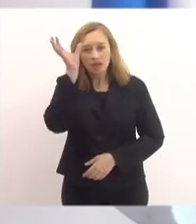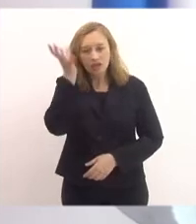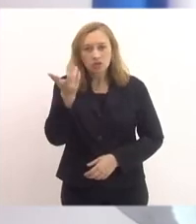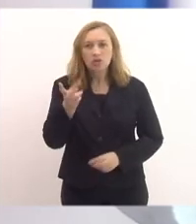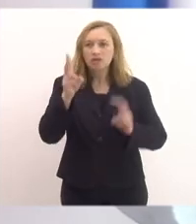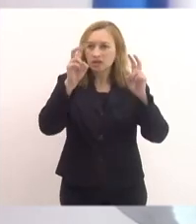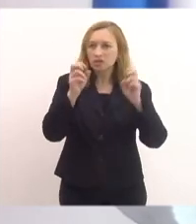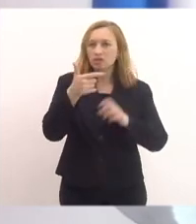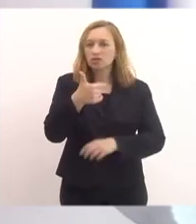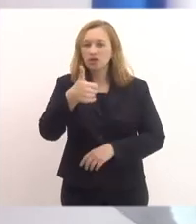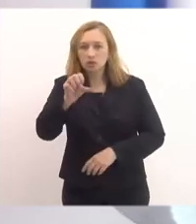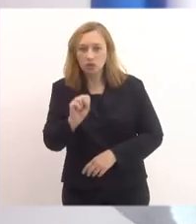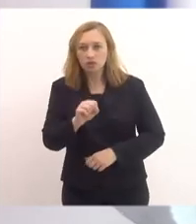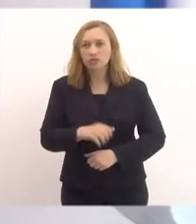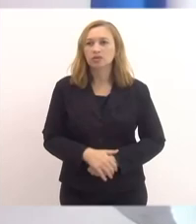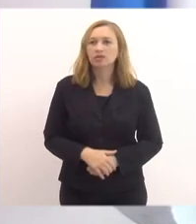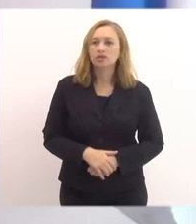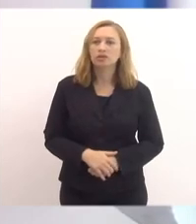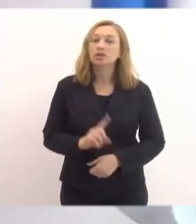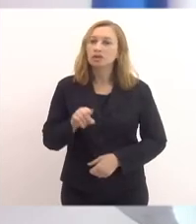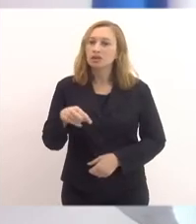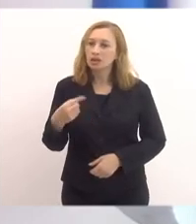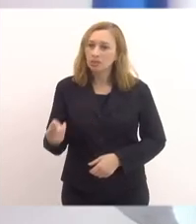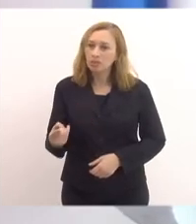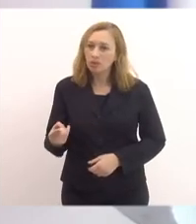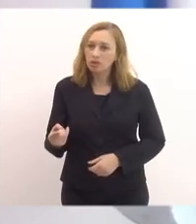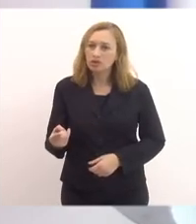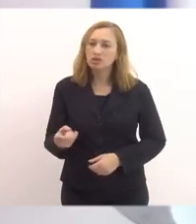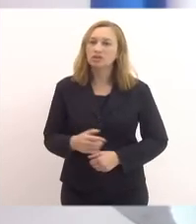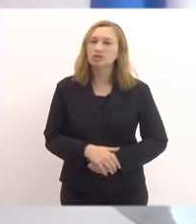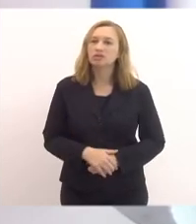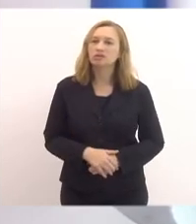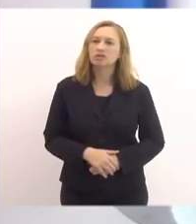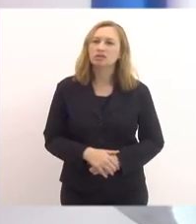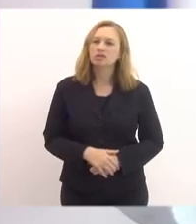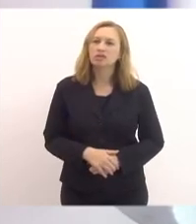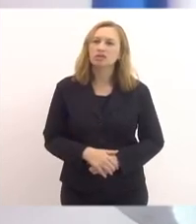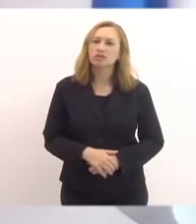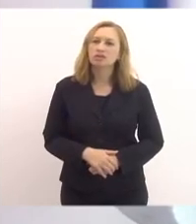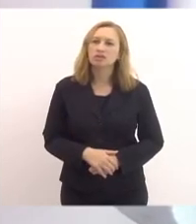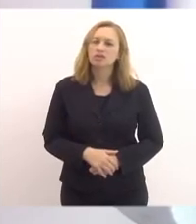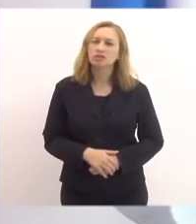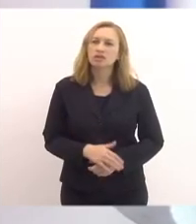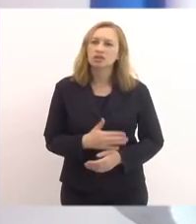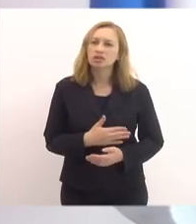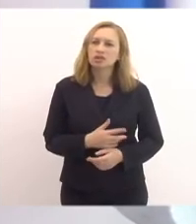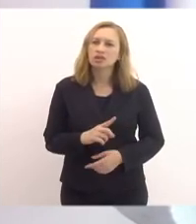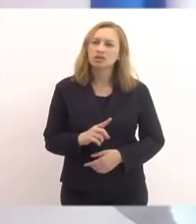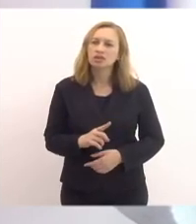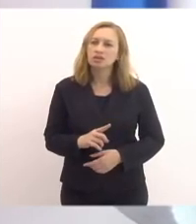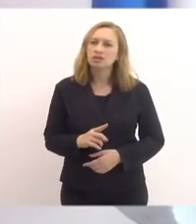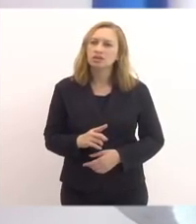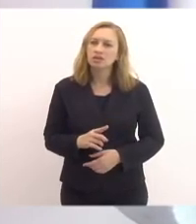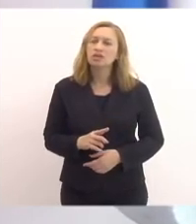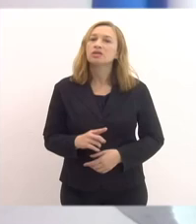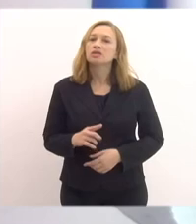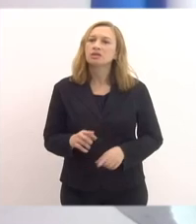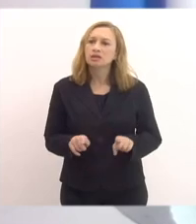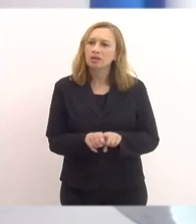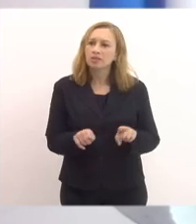de 28. Uma vez resolvida essa questão de 28, a gente parte. E aí mata